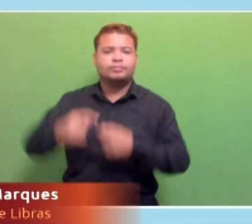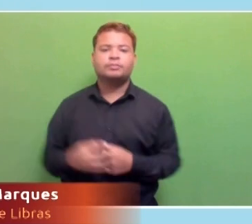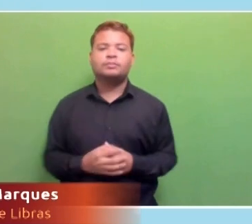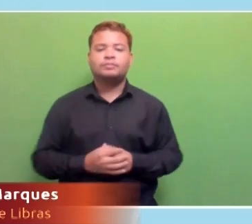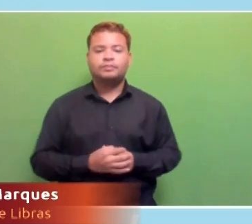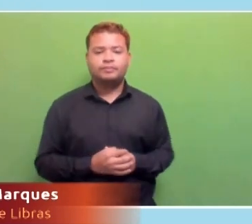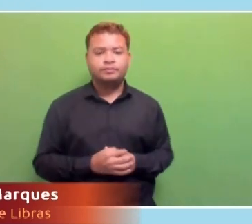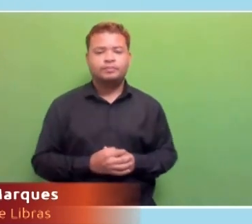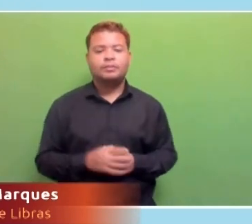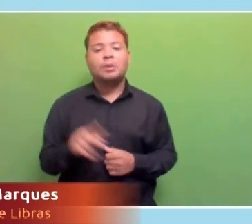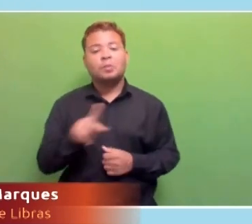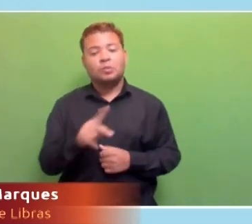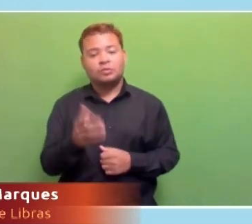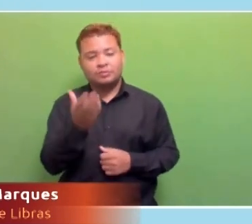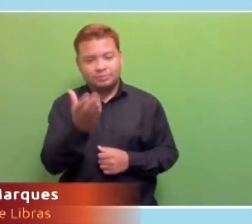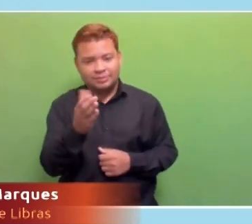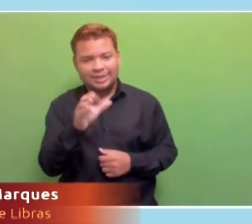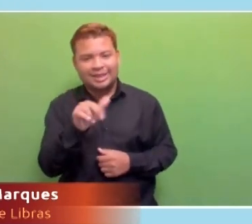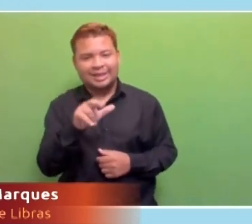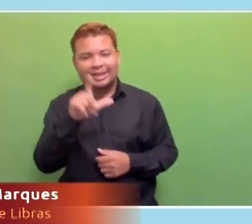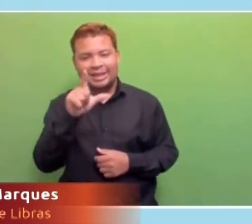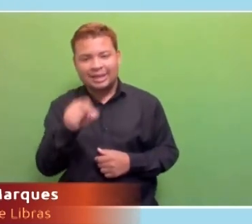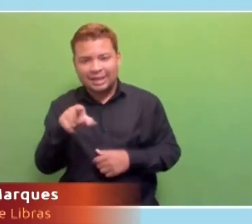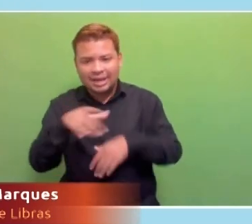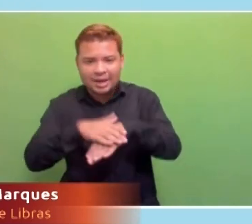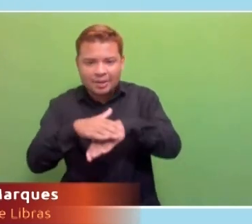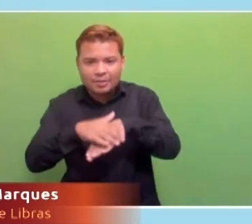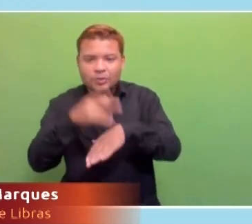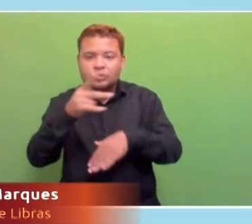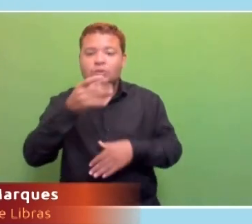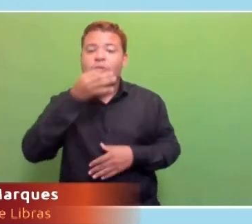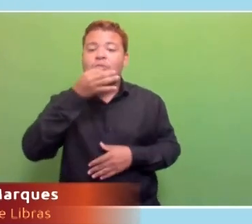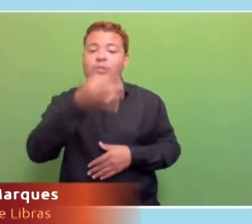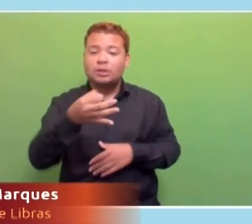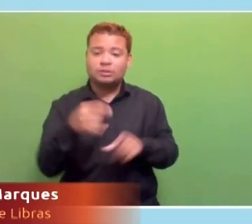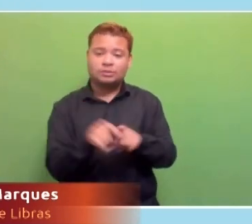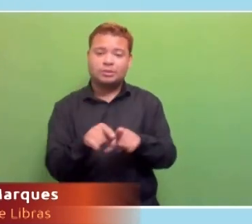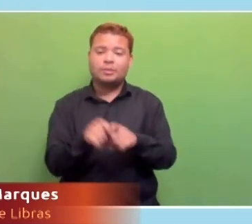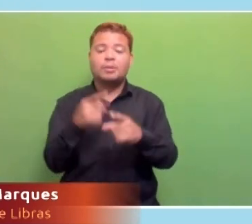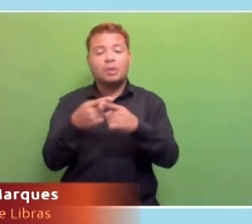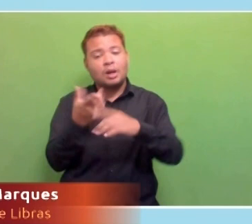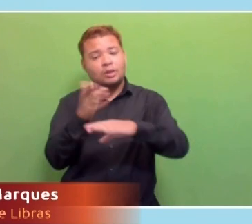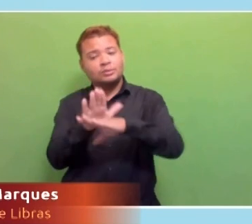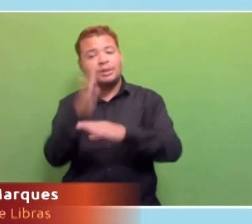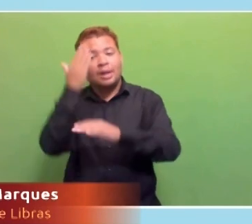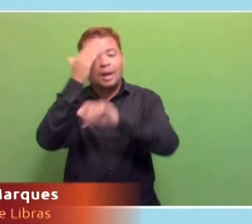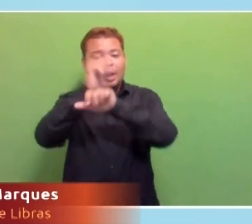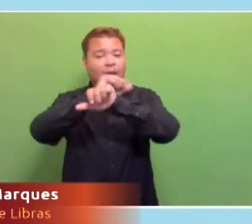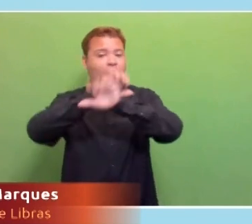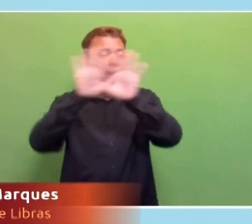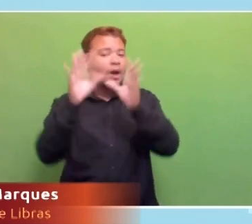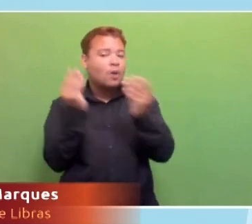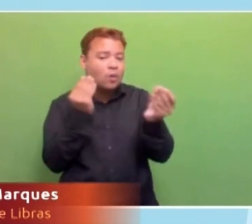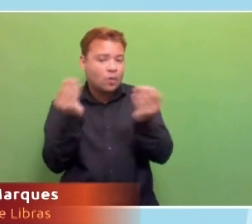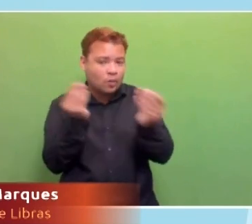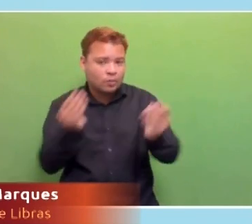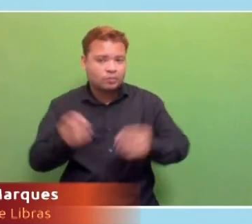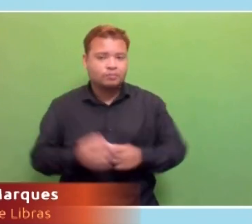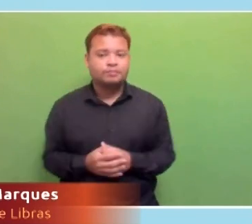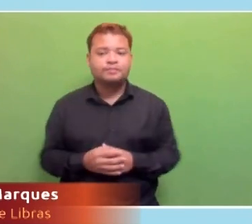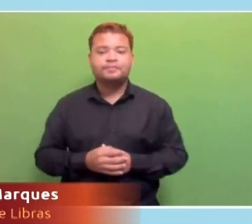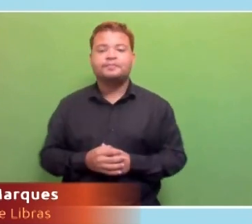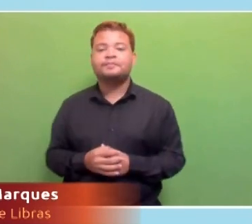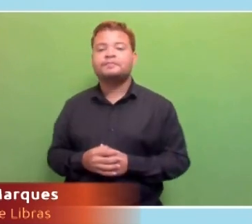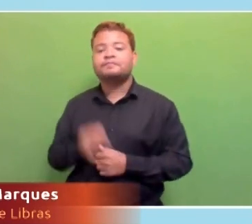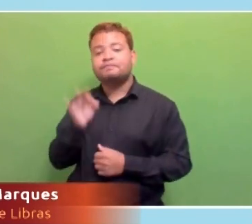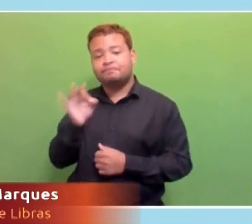Professor Carlo, gostaria também da resposta do senhor para a gente tentar entender melhor essa questão. Sim, o conflito,